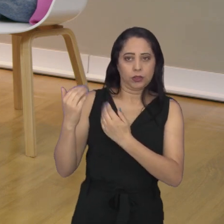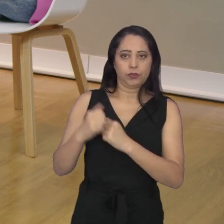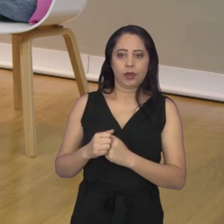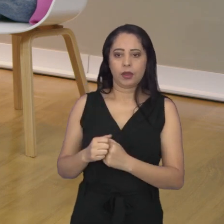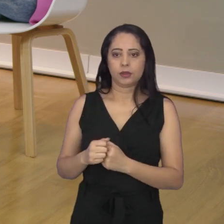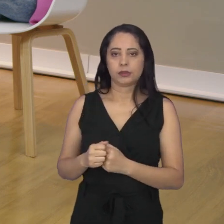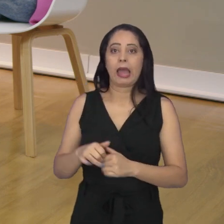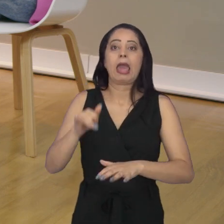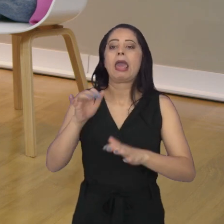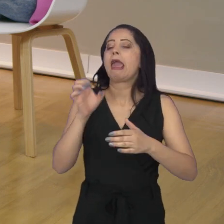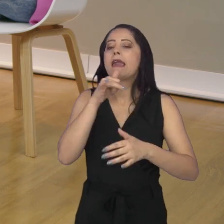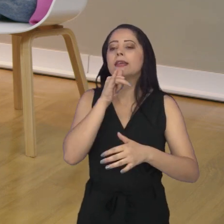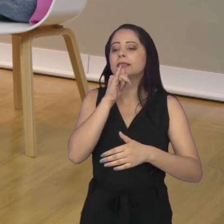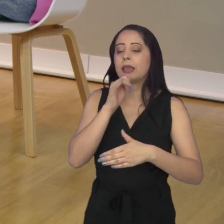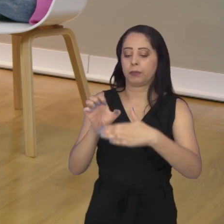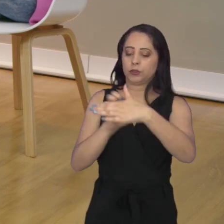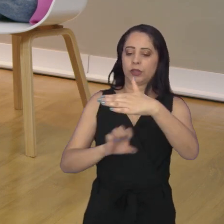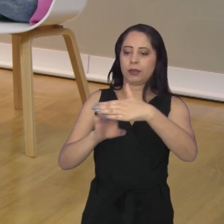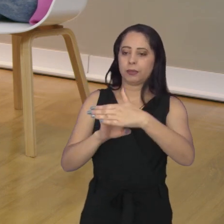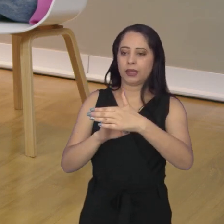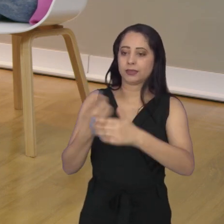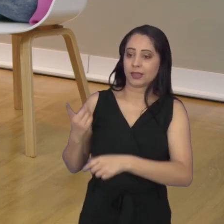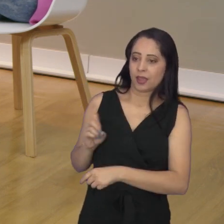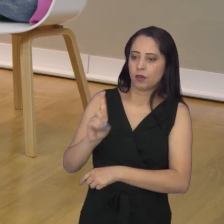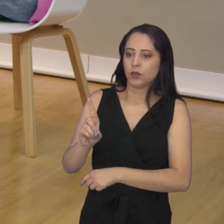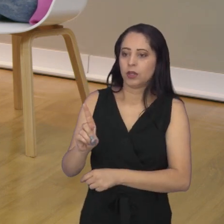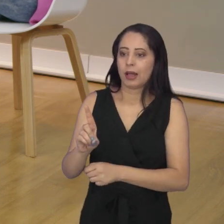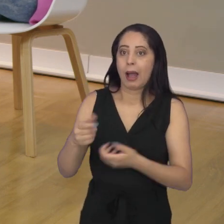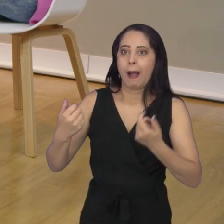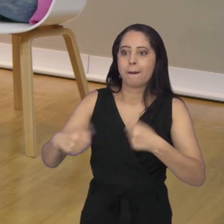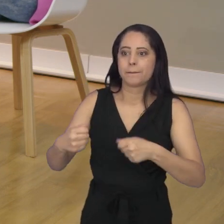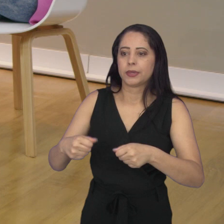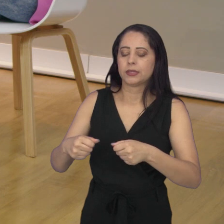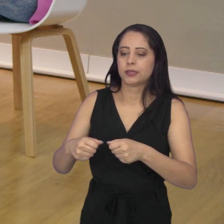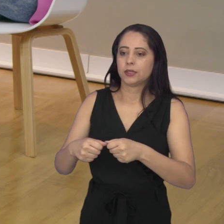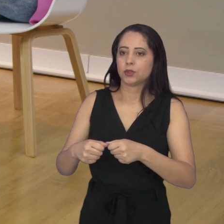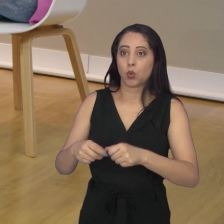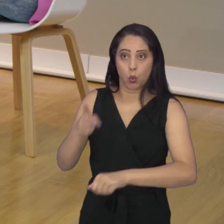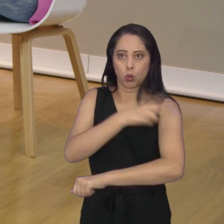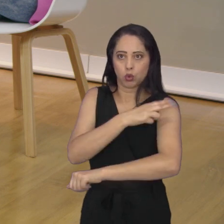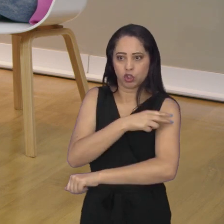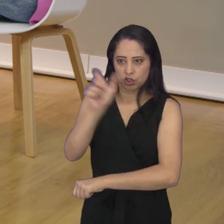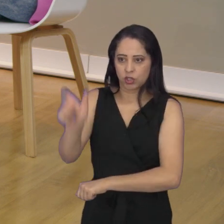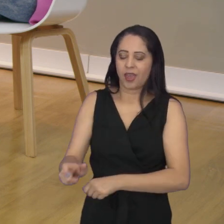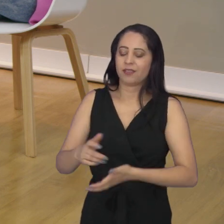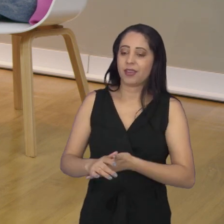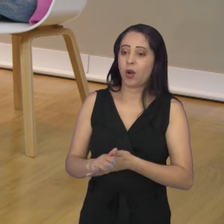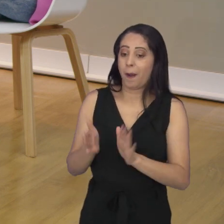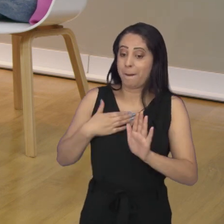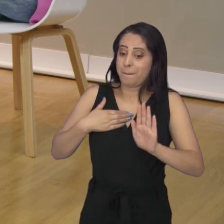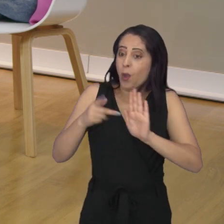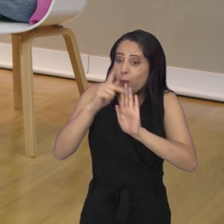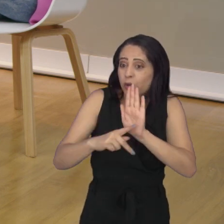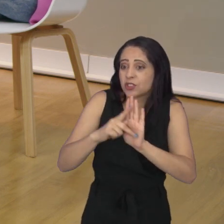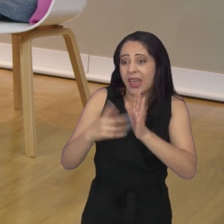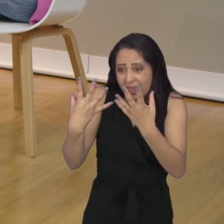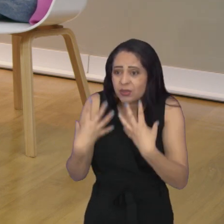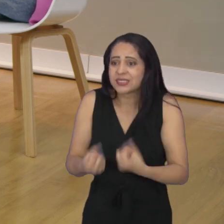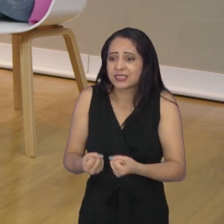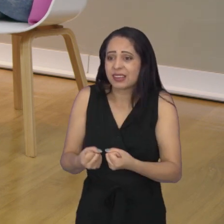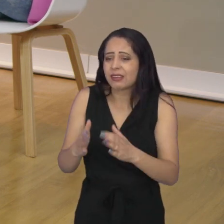convencer o teu chefe ou o teu líder a um novo projeto. E aquela pessoa não tá querendo